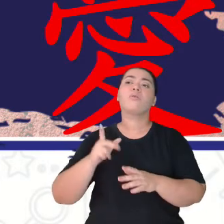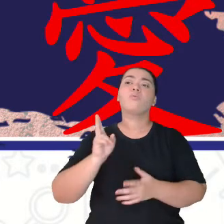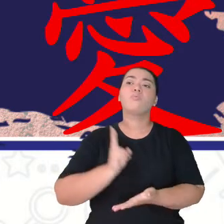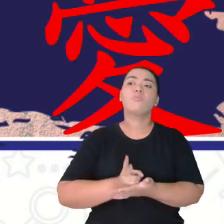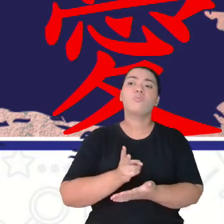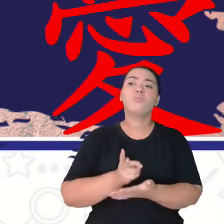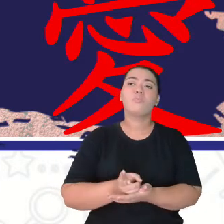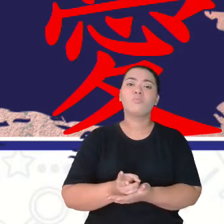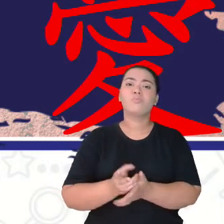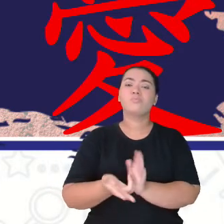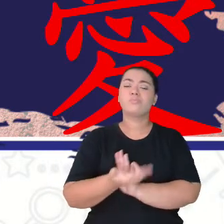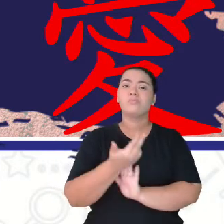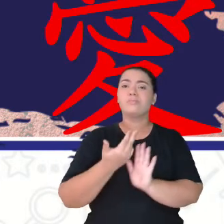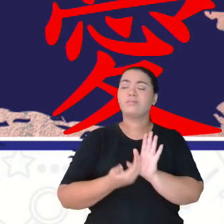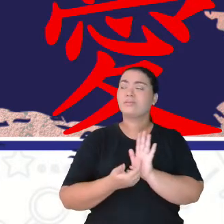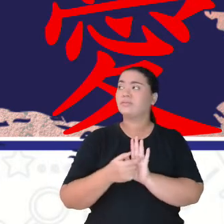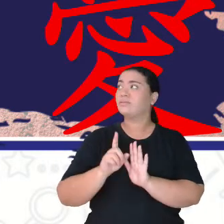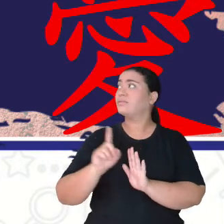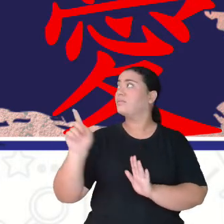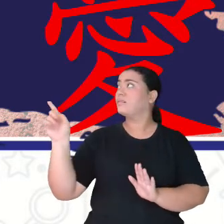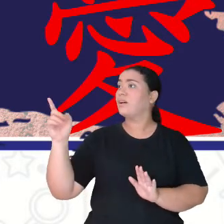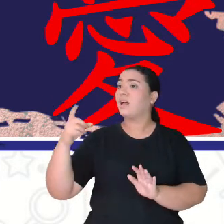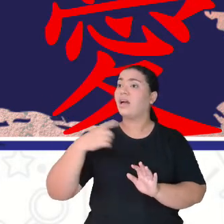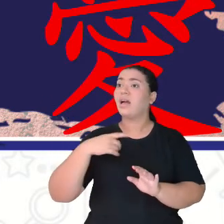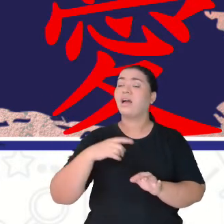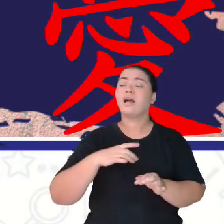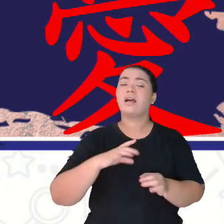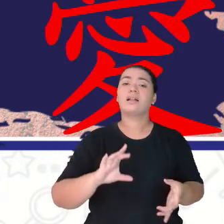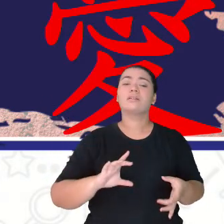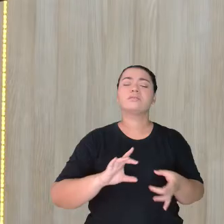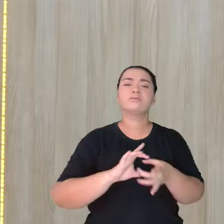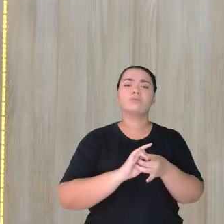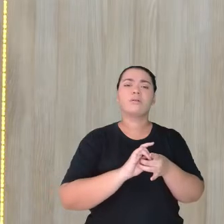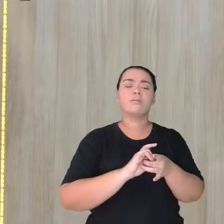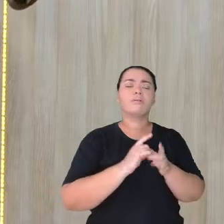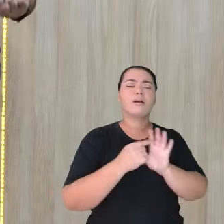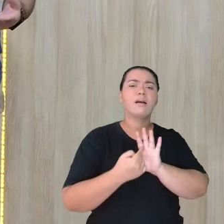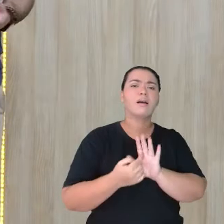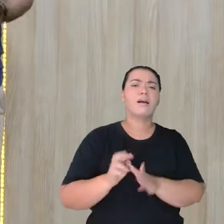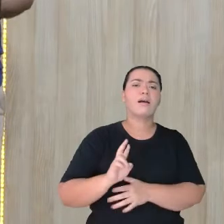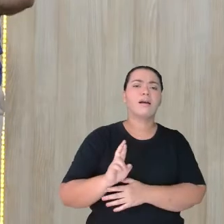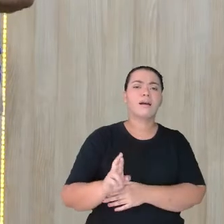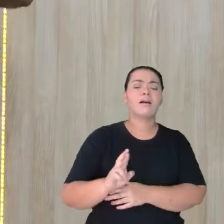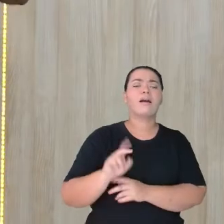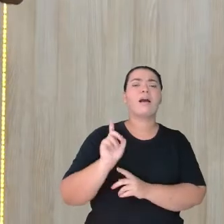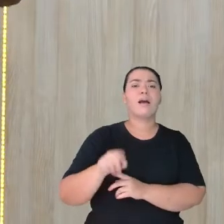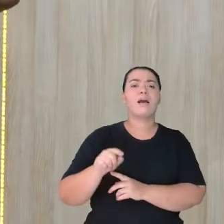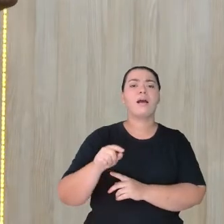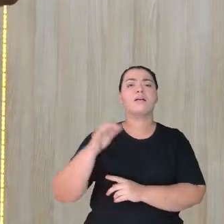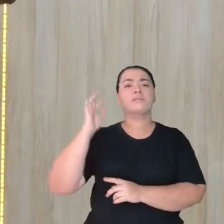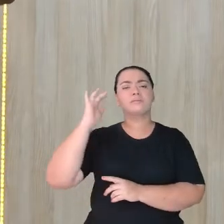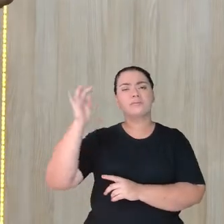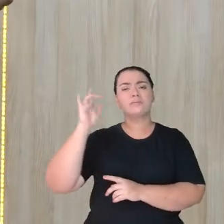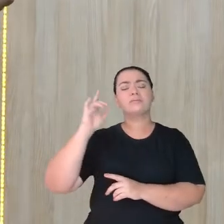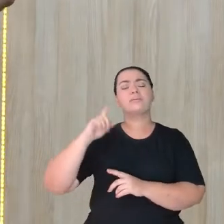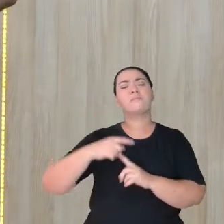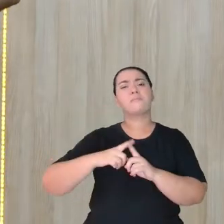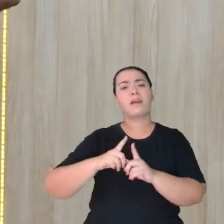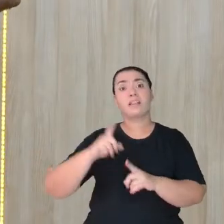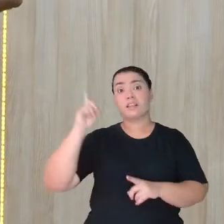exemplo, símbolos, eles quando combinados, eles serviam para representar aí ideias mais